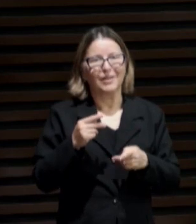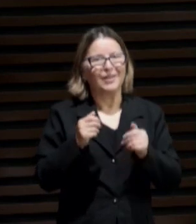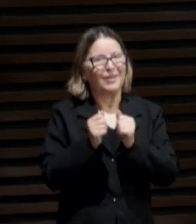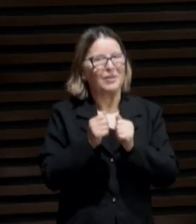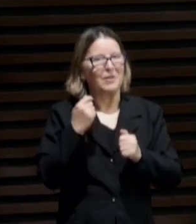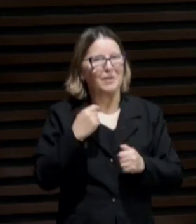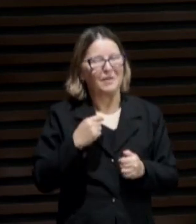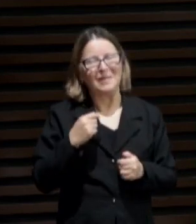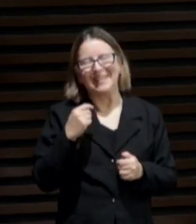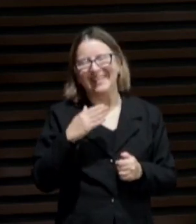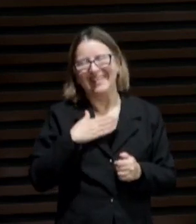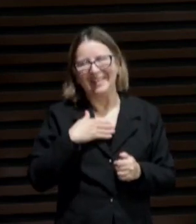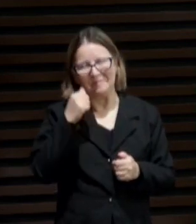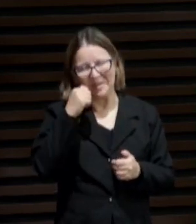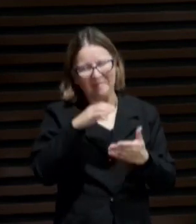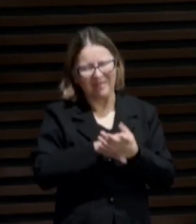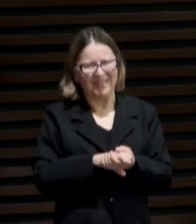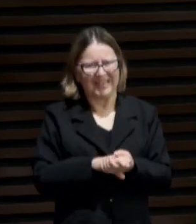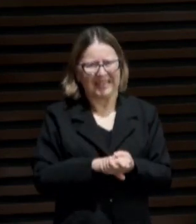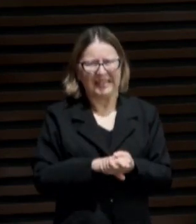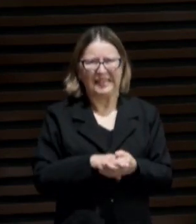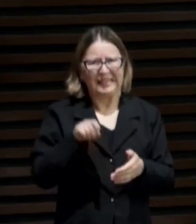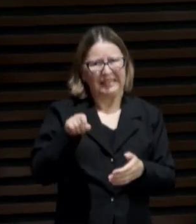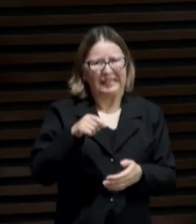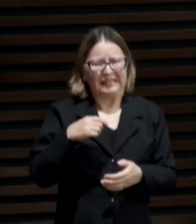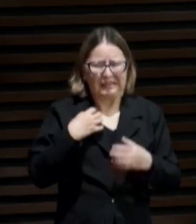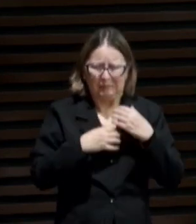pedir perdão, e ela demora um pouquinho para perdoar, mas perdoa.